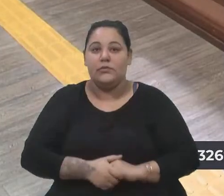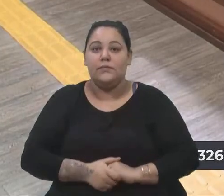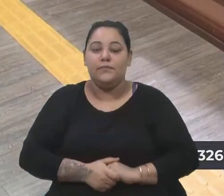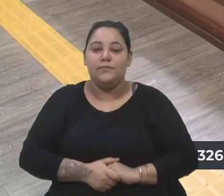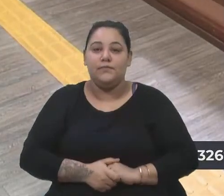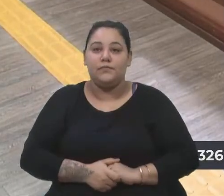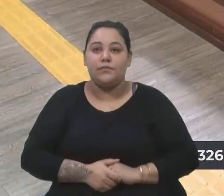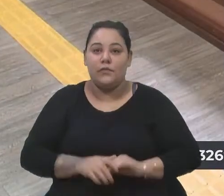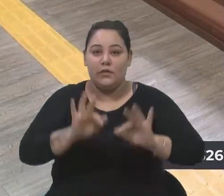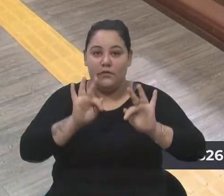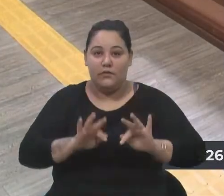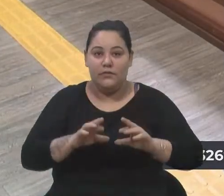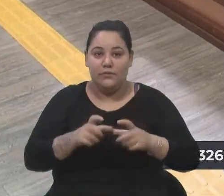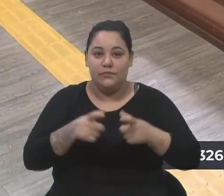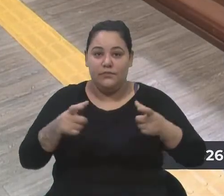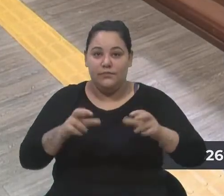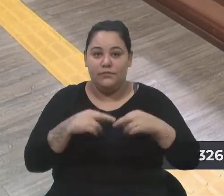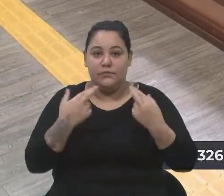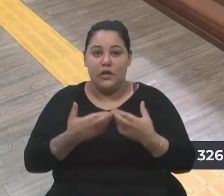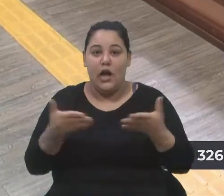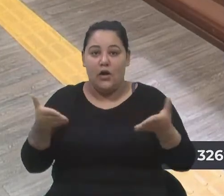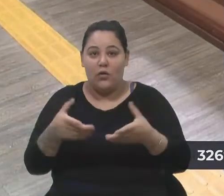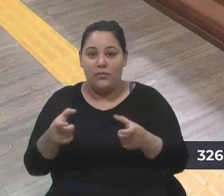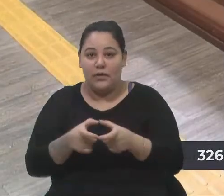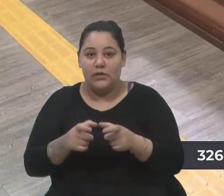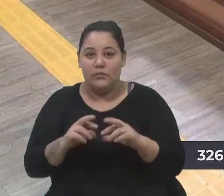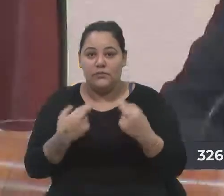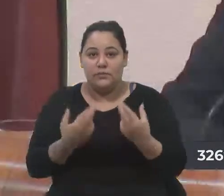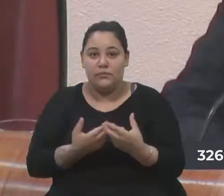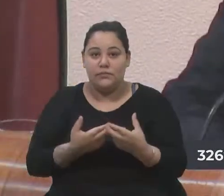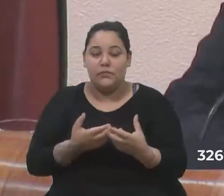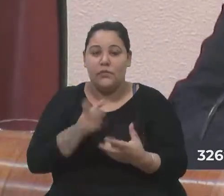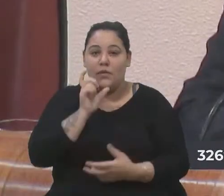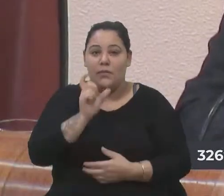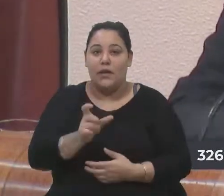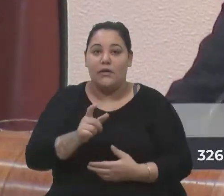Encerrado o grande expediente. Passemos o espaço do pequeno expediente com a palavra, primeiro vereador inscrito.